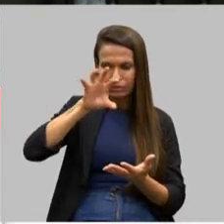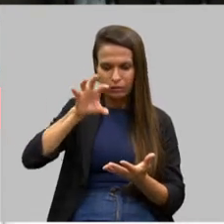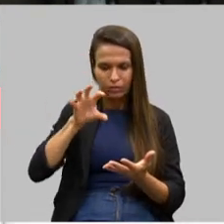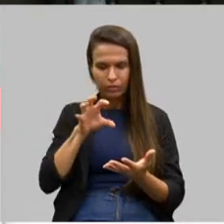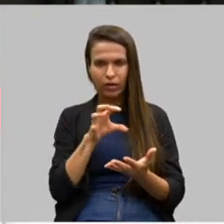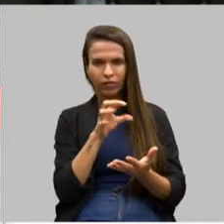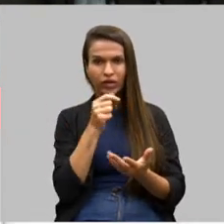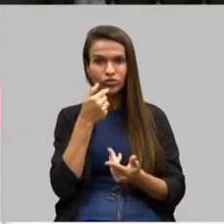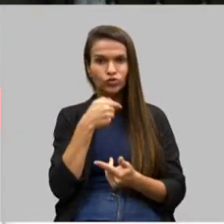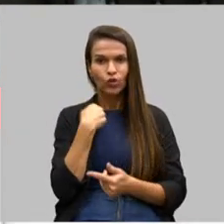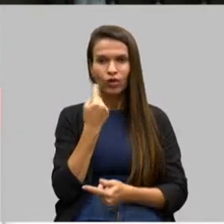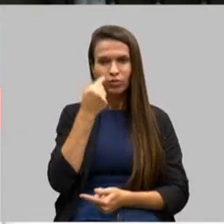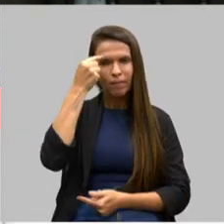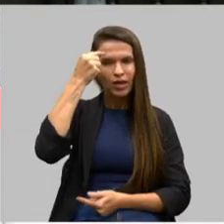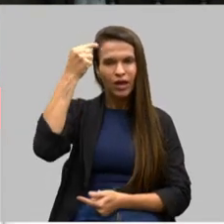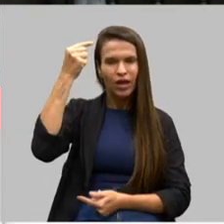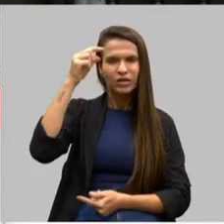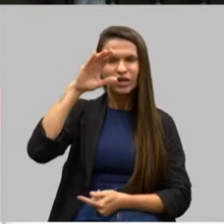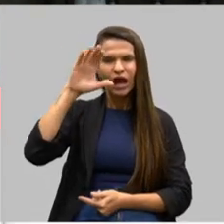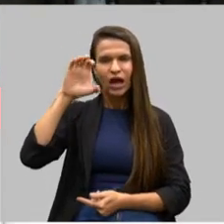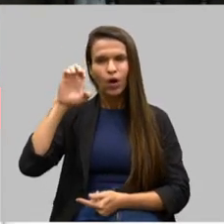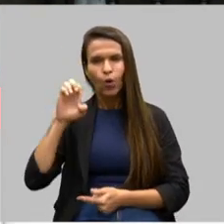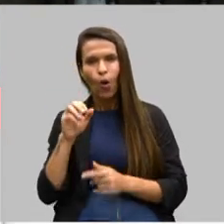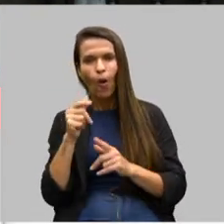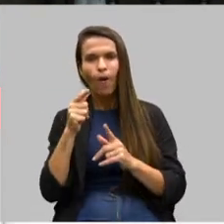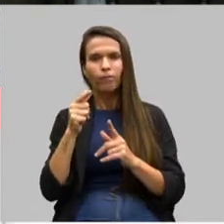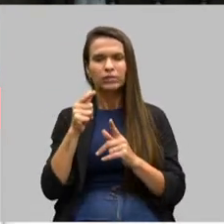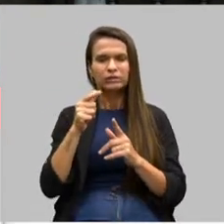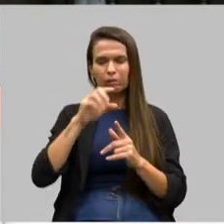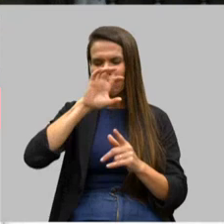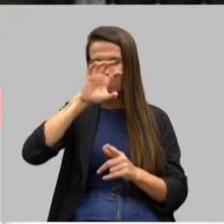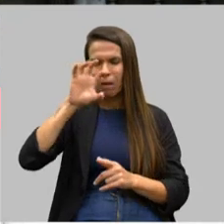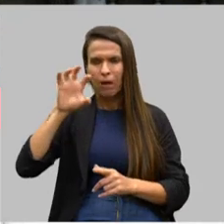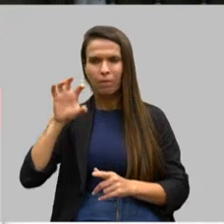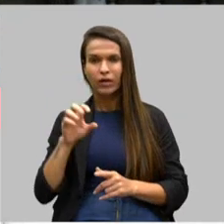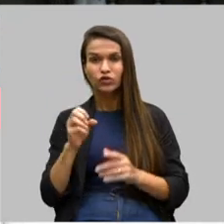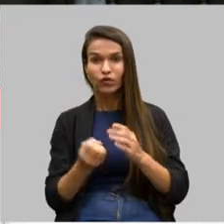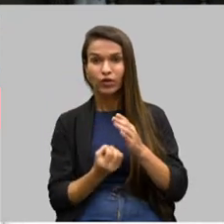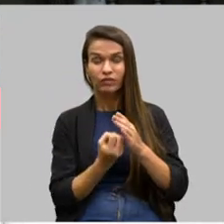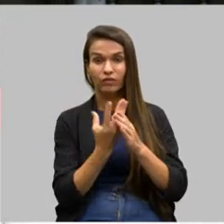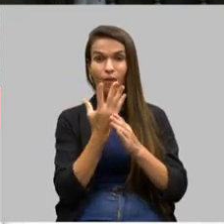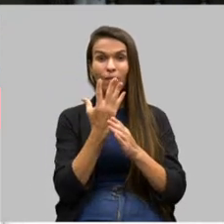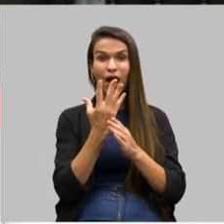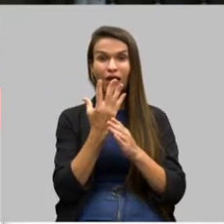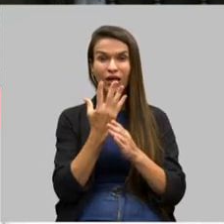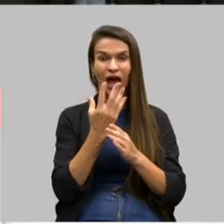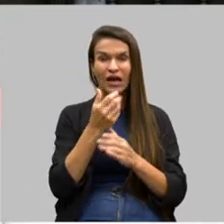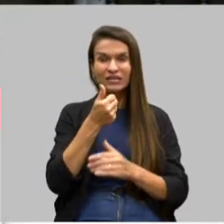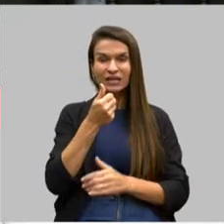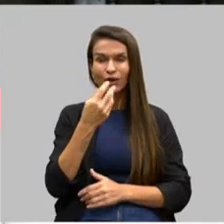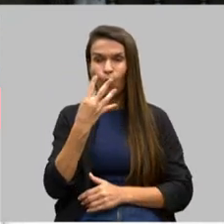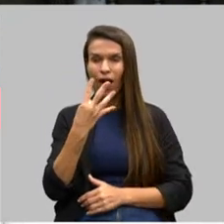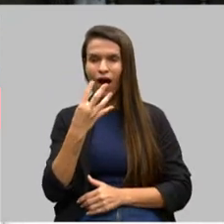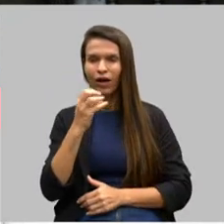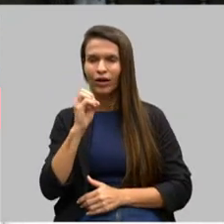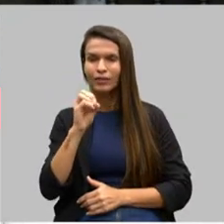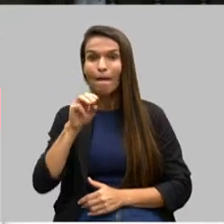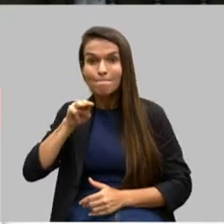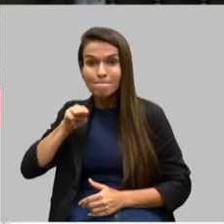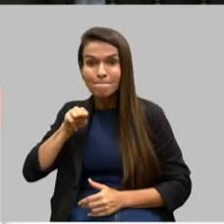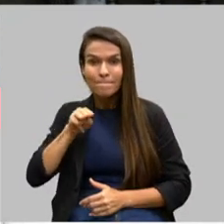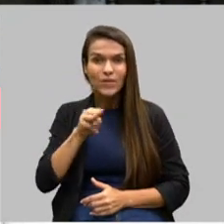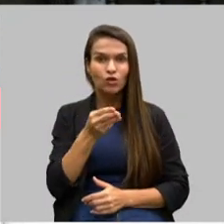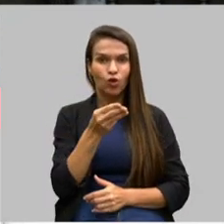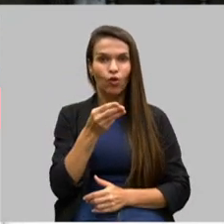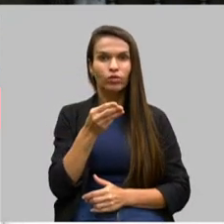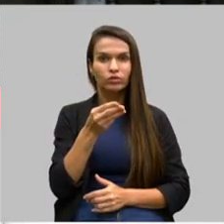né, Europa, Ásia e tal, isso foi formado há 140 milhões. Olha, surgiu